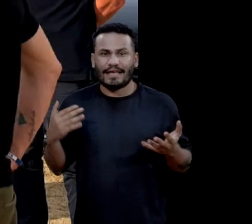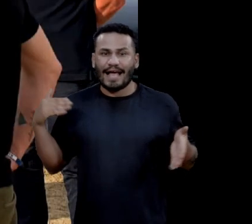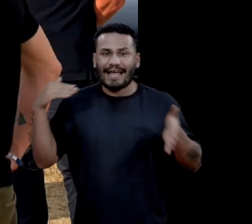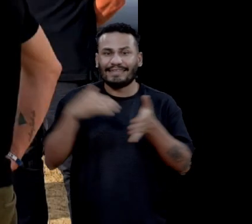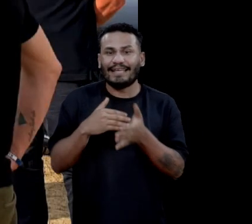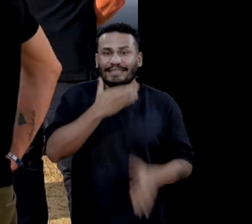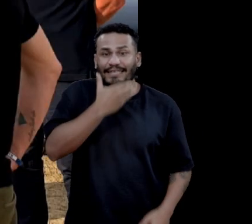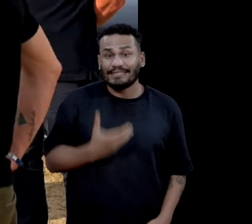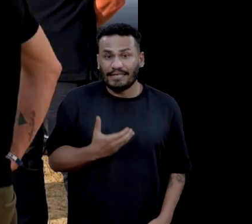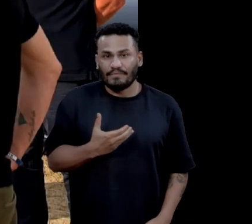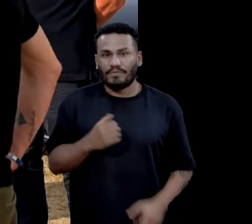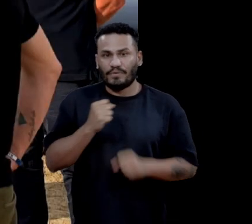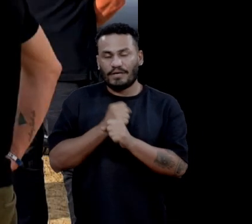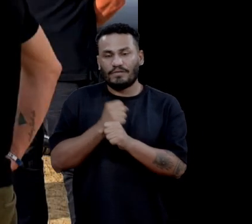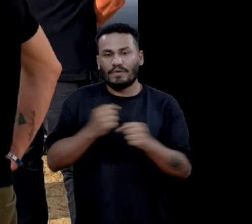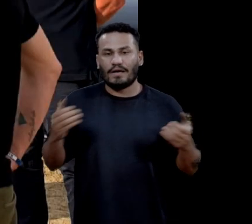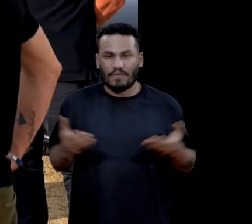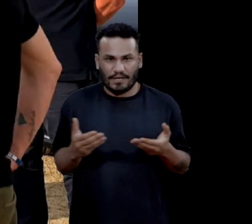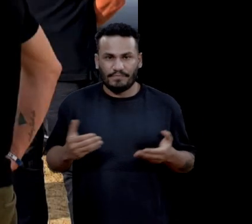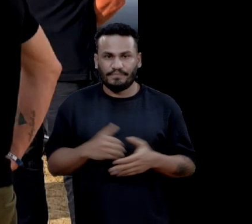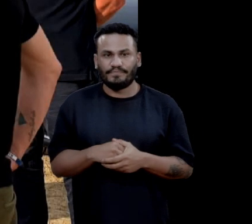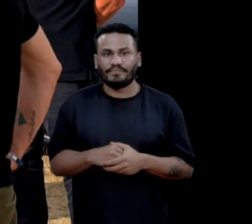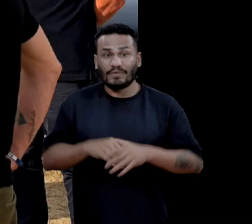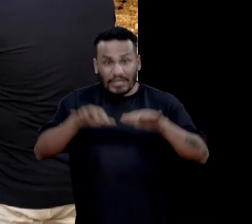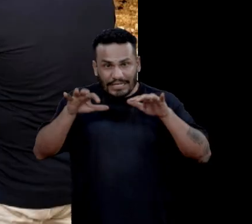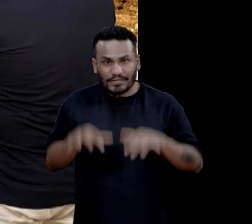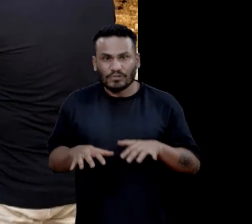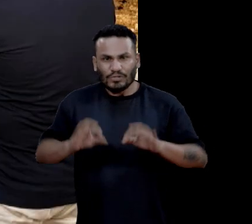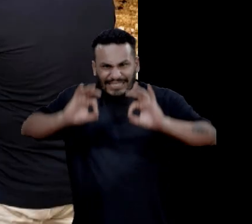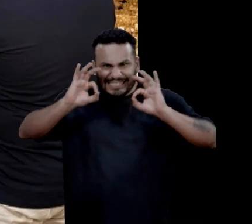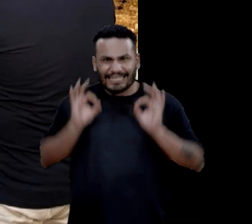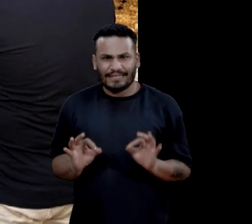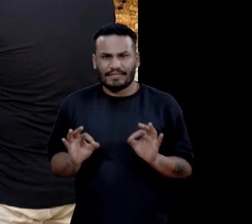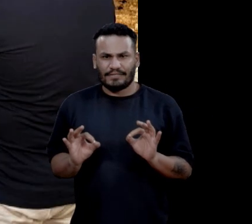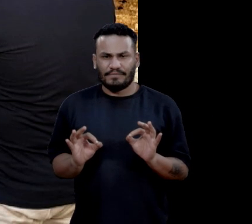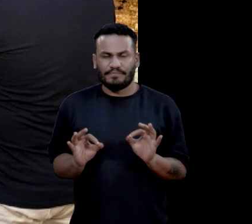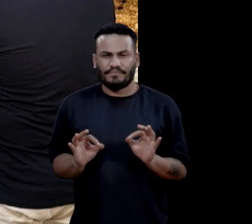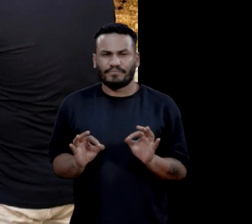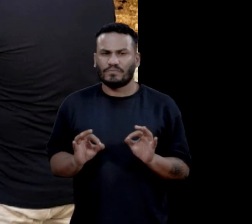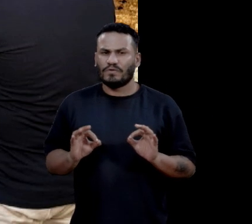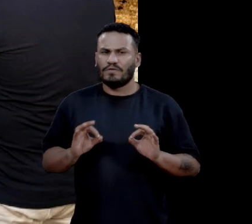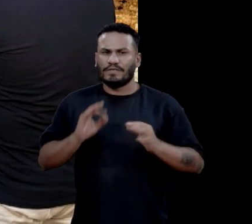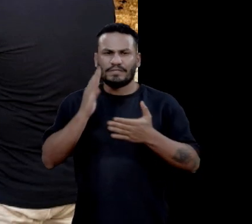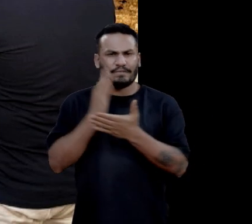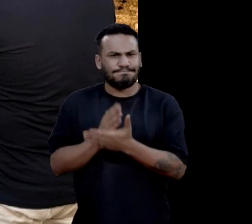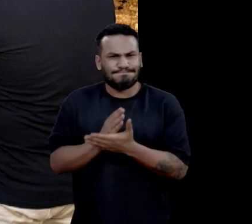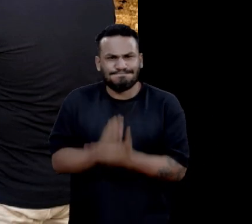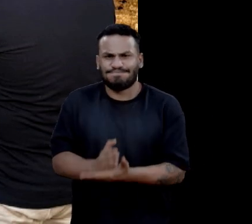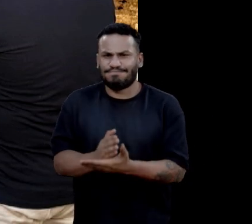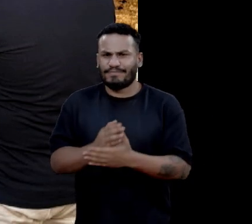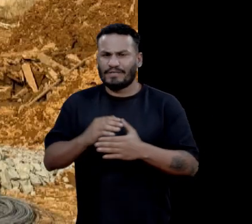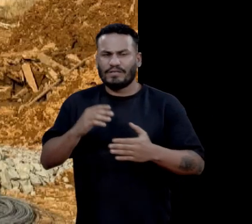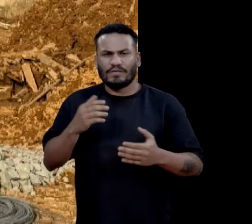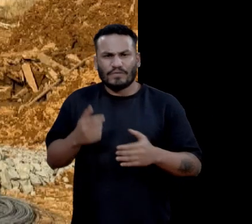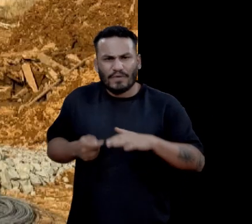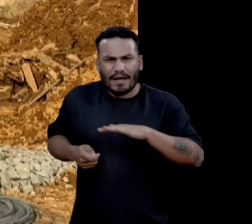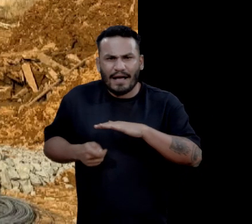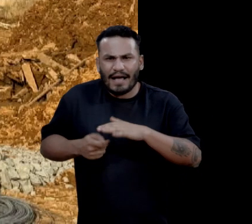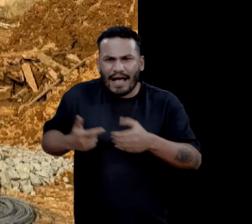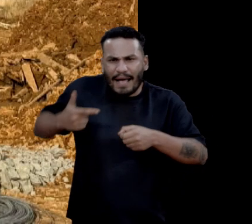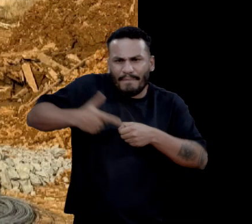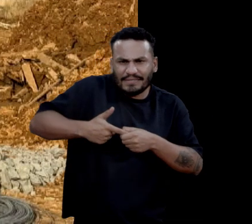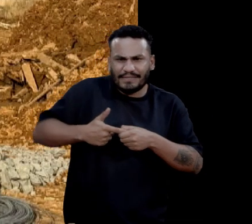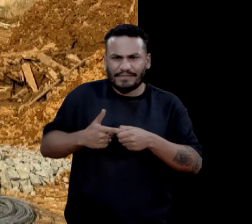até dezembro desse ano. E isso, com certeza, vai ser um divisor de águas no